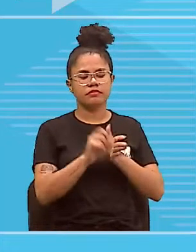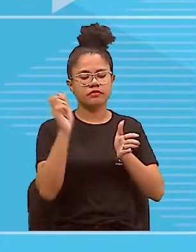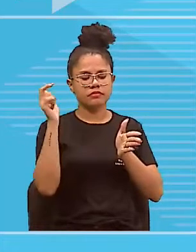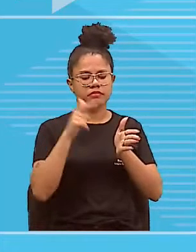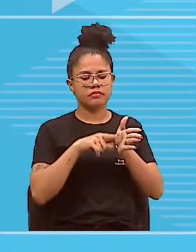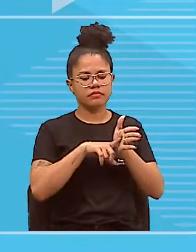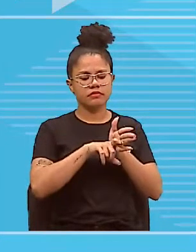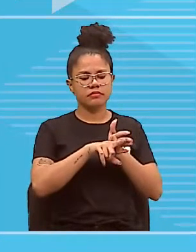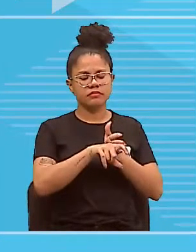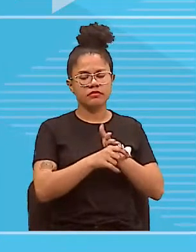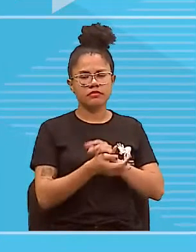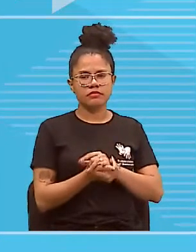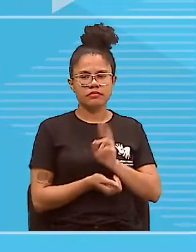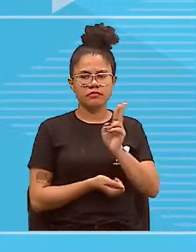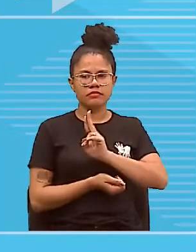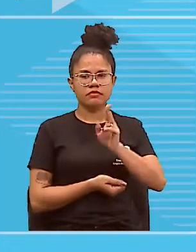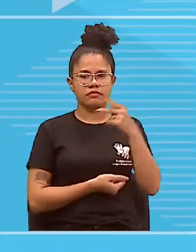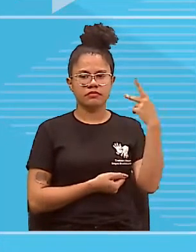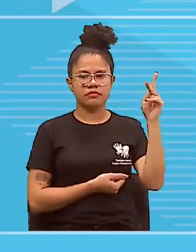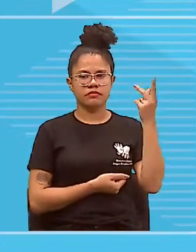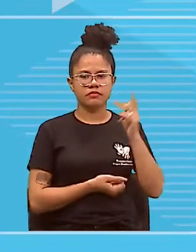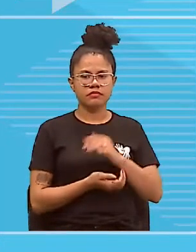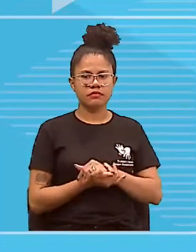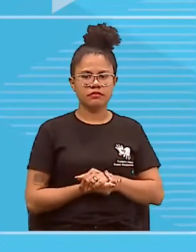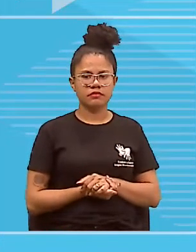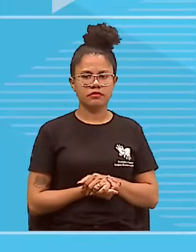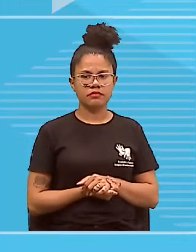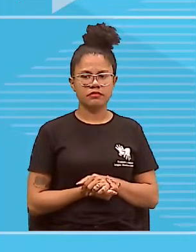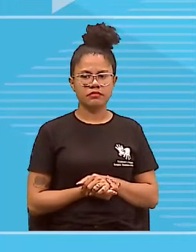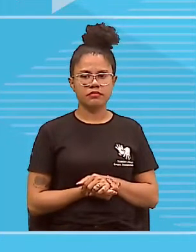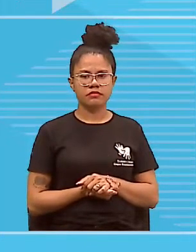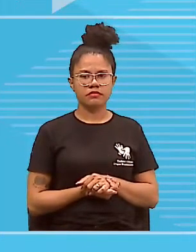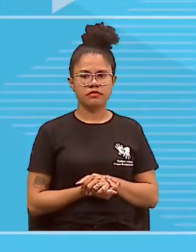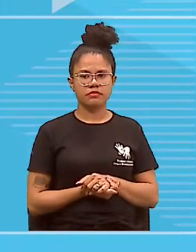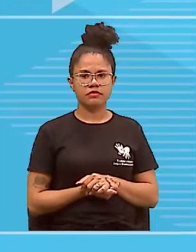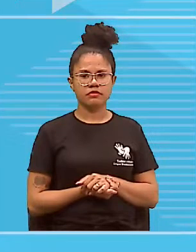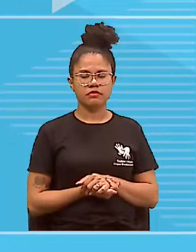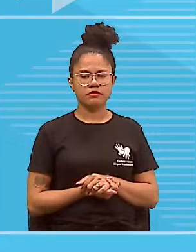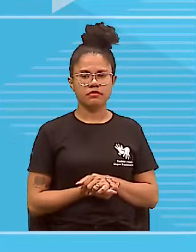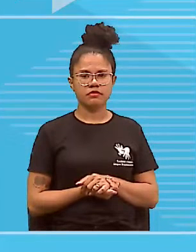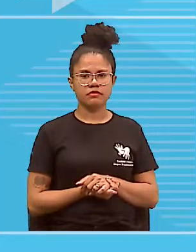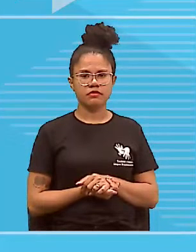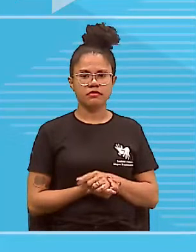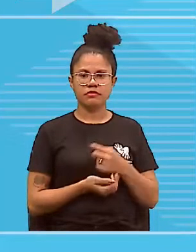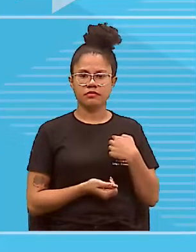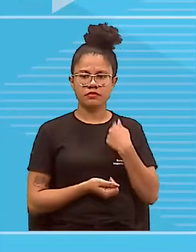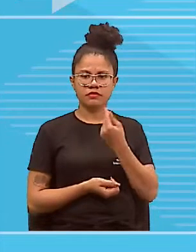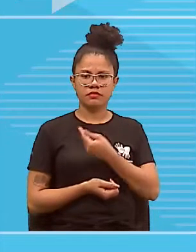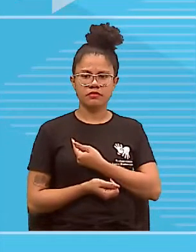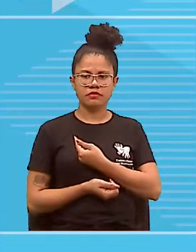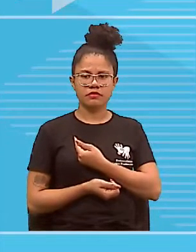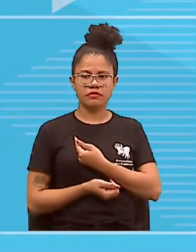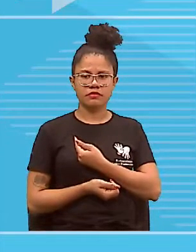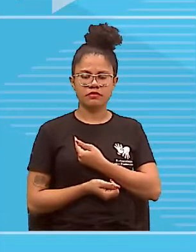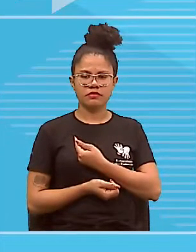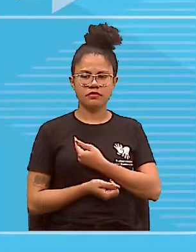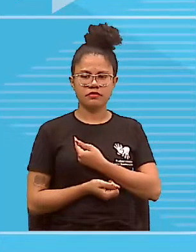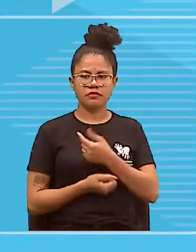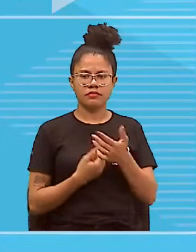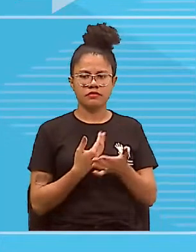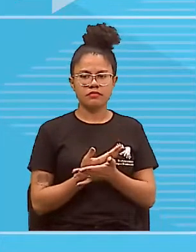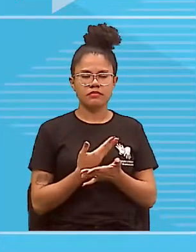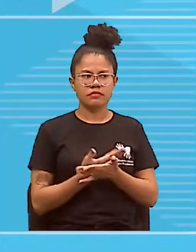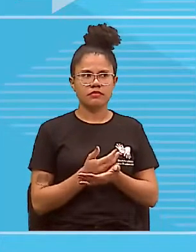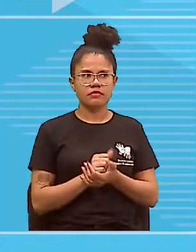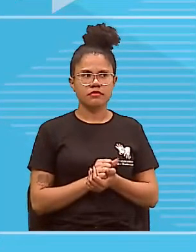é chamado de Thomas Young por isso que hoje a nossa aula teve como